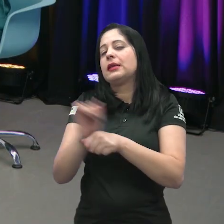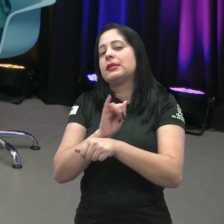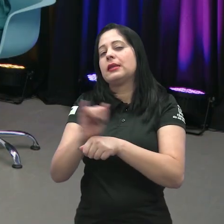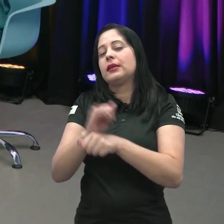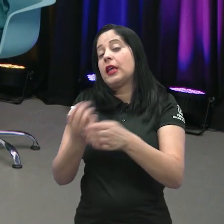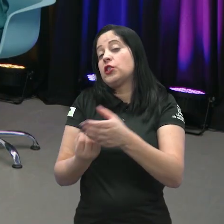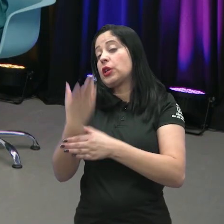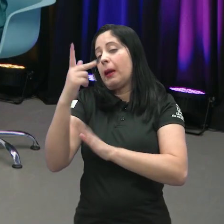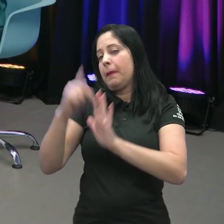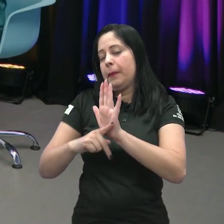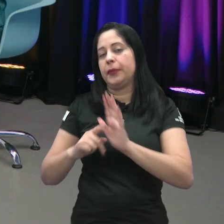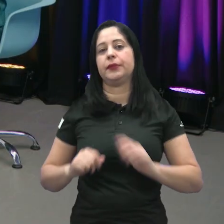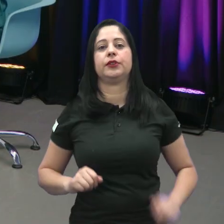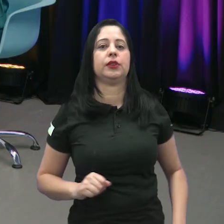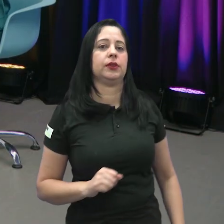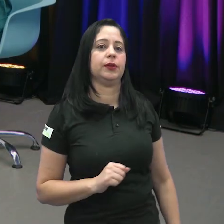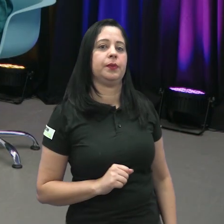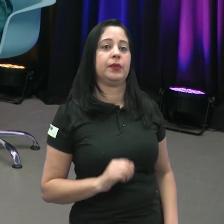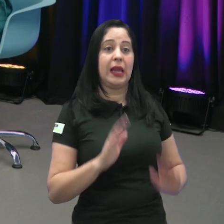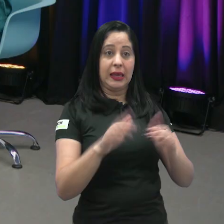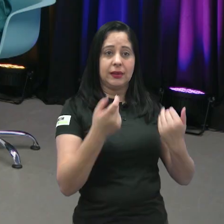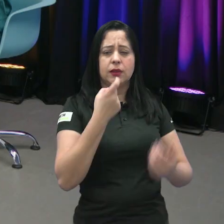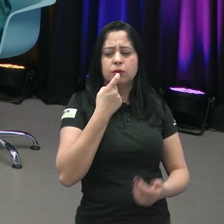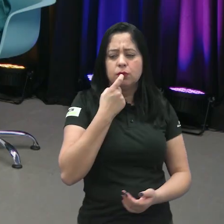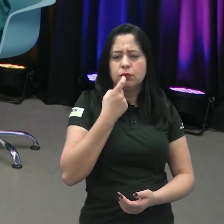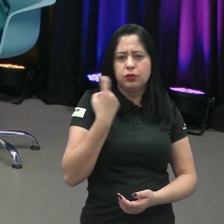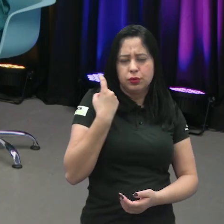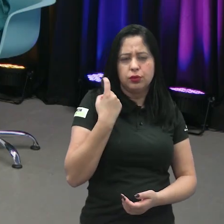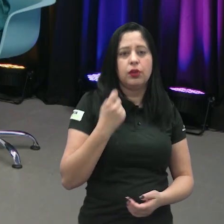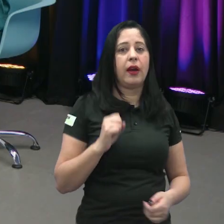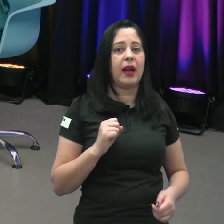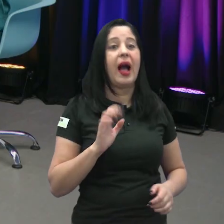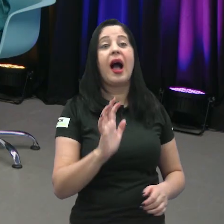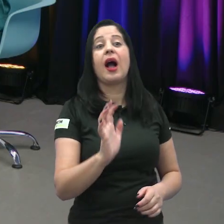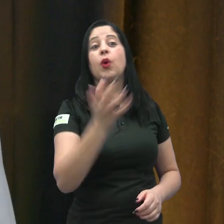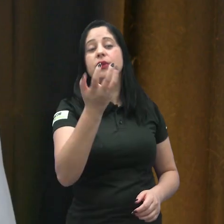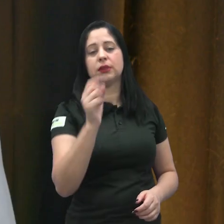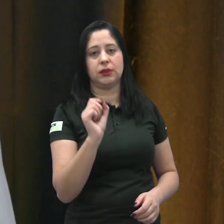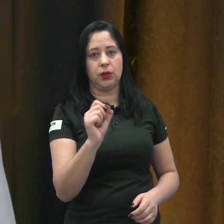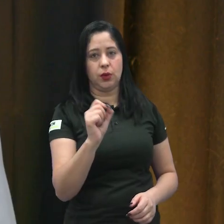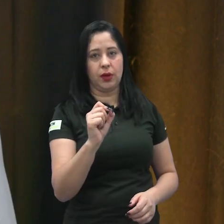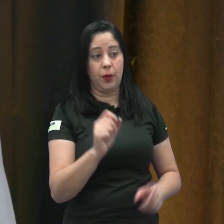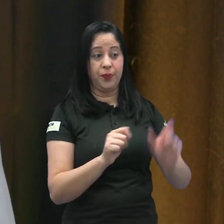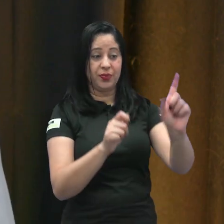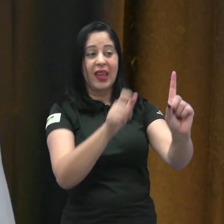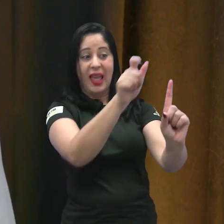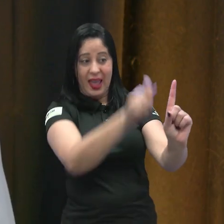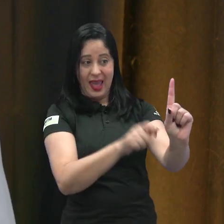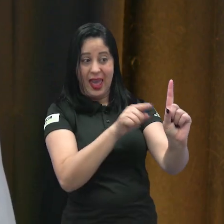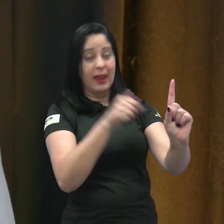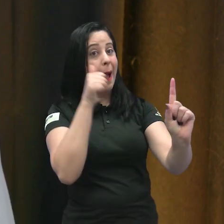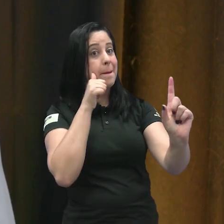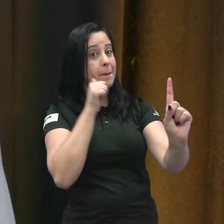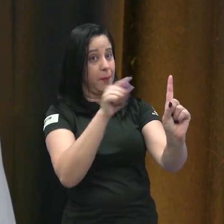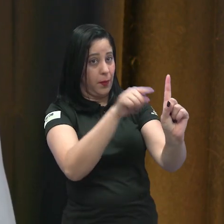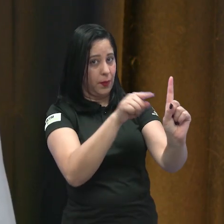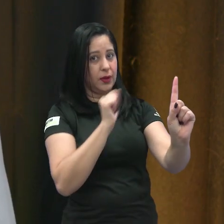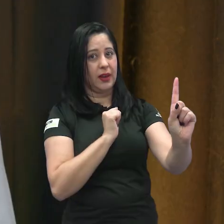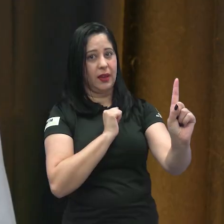de elaborar um projeto, né? Então, recentemente eu tive conversando com uma